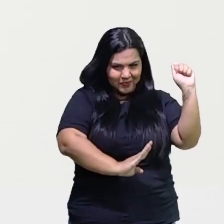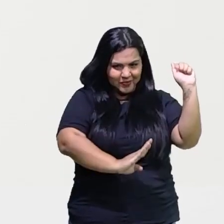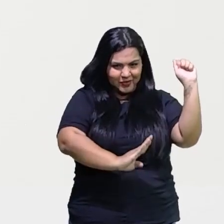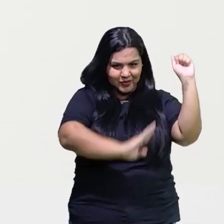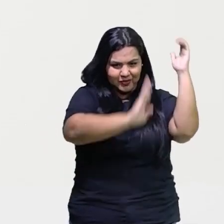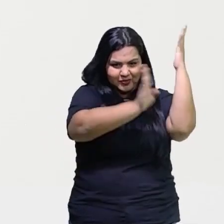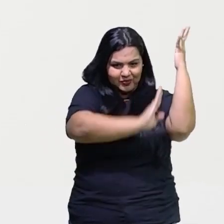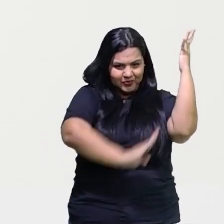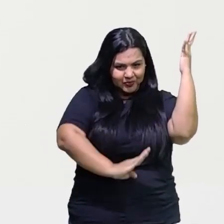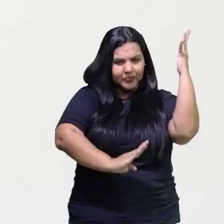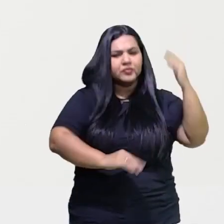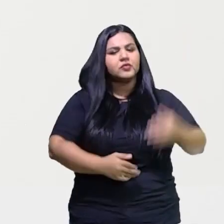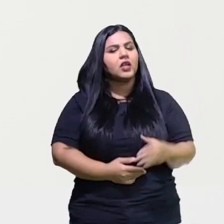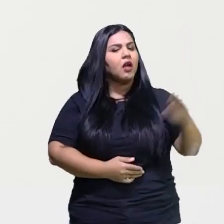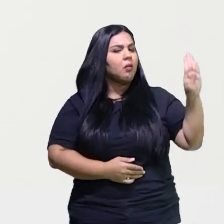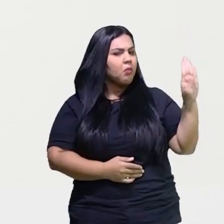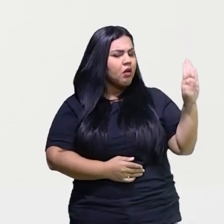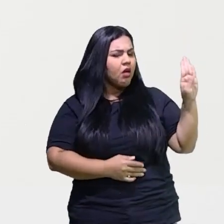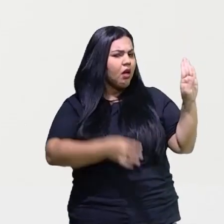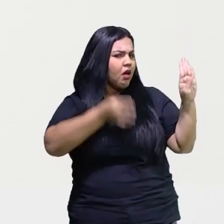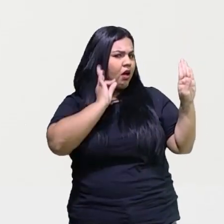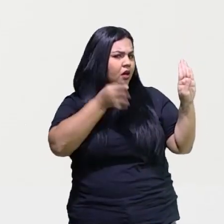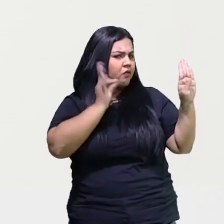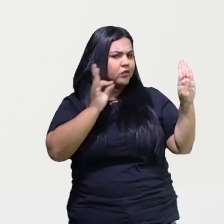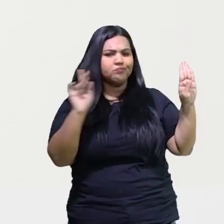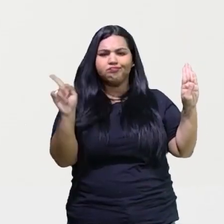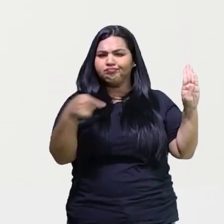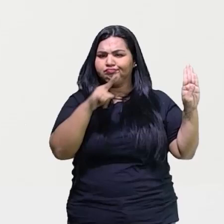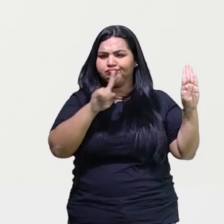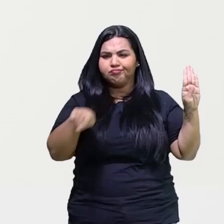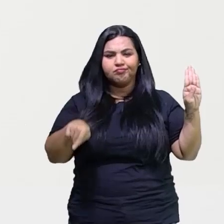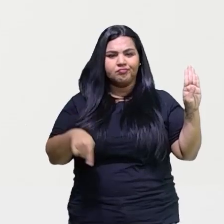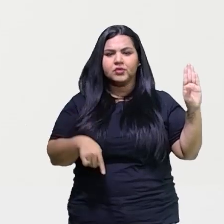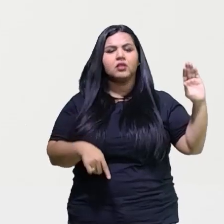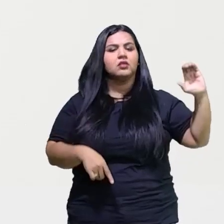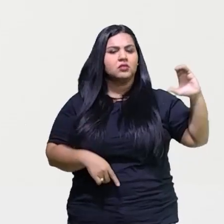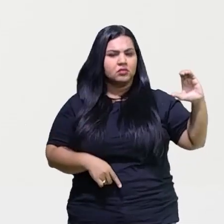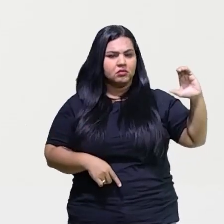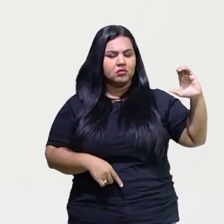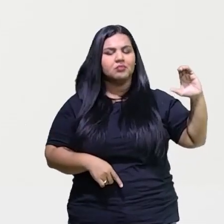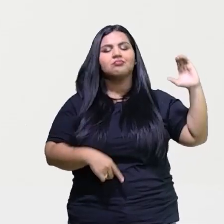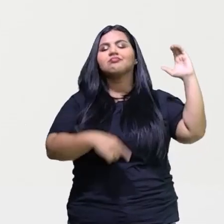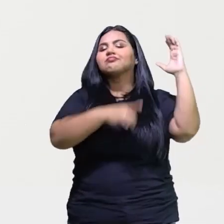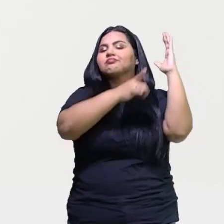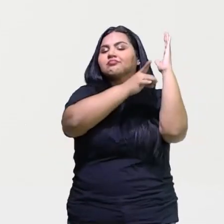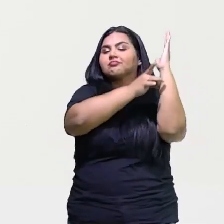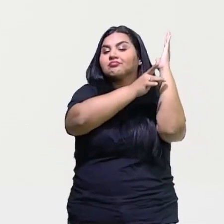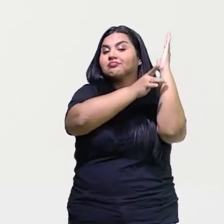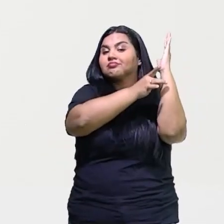foi o pau-brasil, né? Foi o café? Claro que não. Látex? Claro que